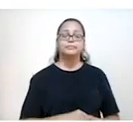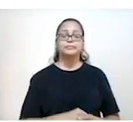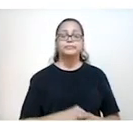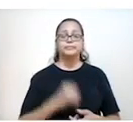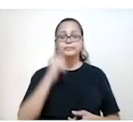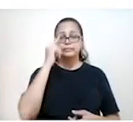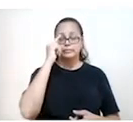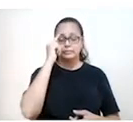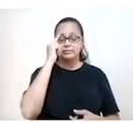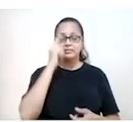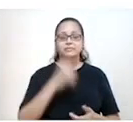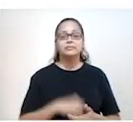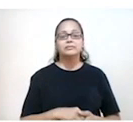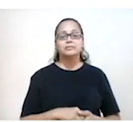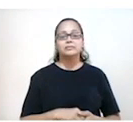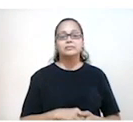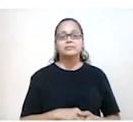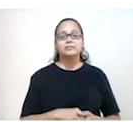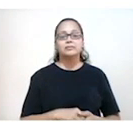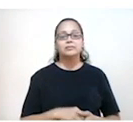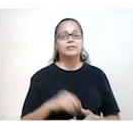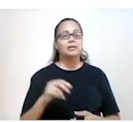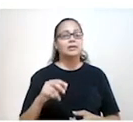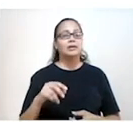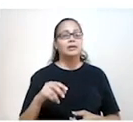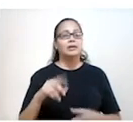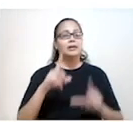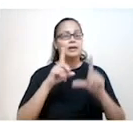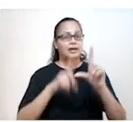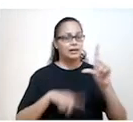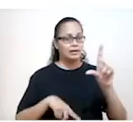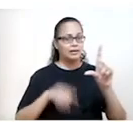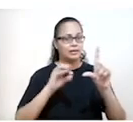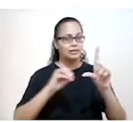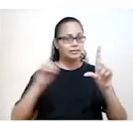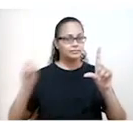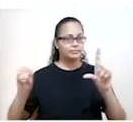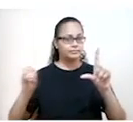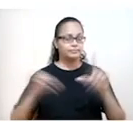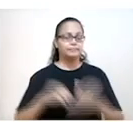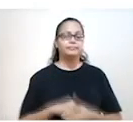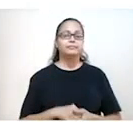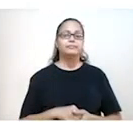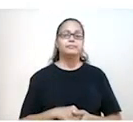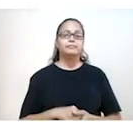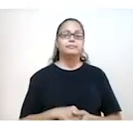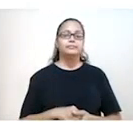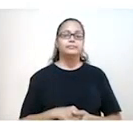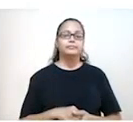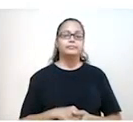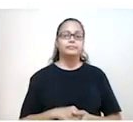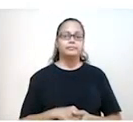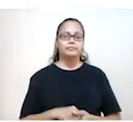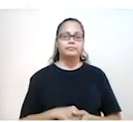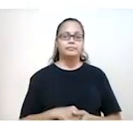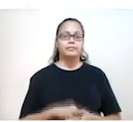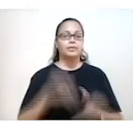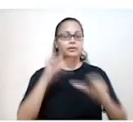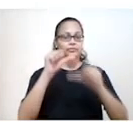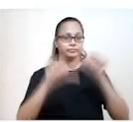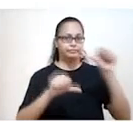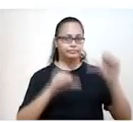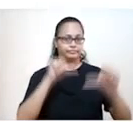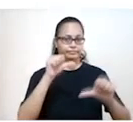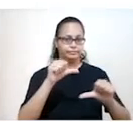grau. Então, aqui, ó, eu vou deixar a letra sozinha de um lado do sinal de igual. Que no caso está do lado direito, eu vou passar